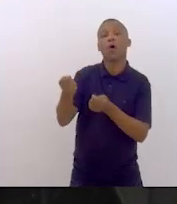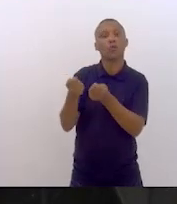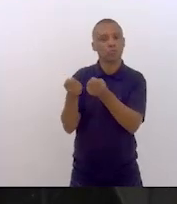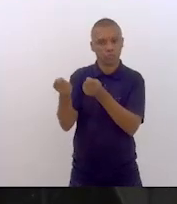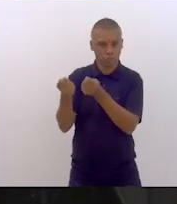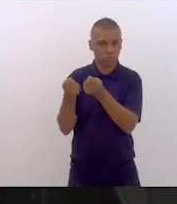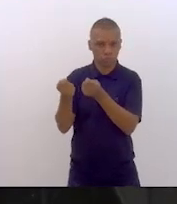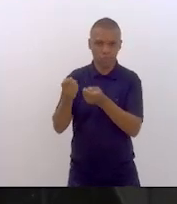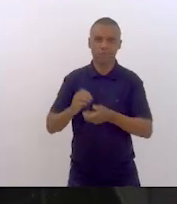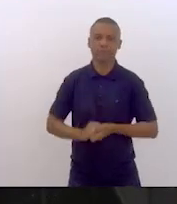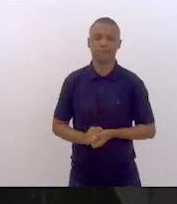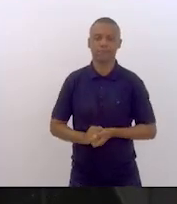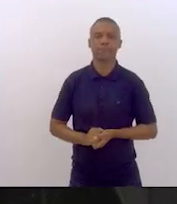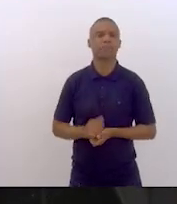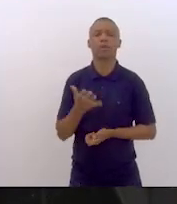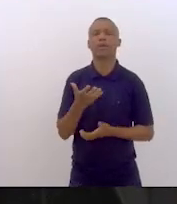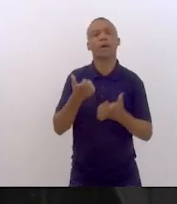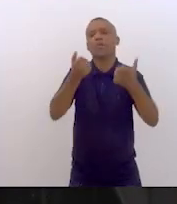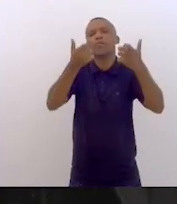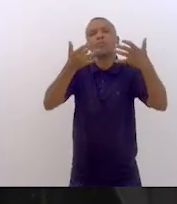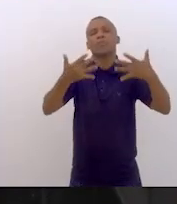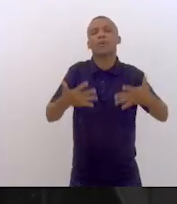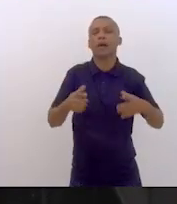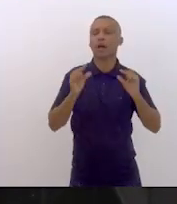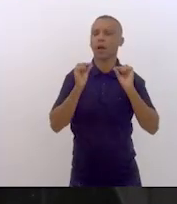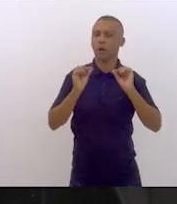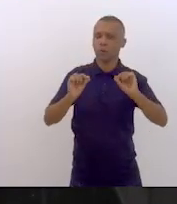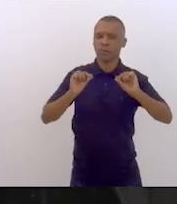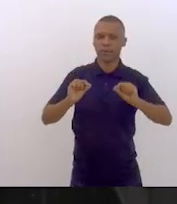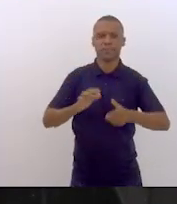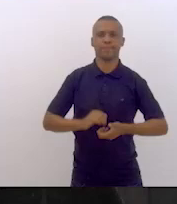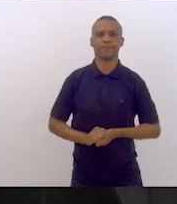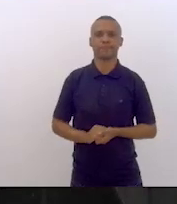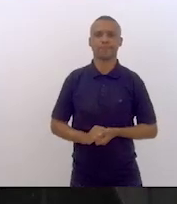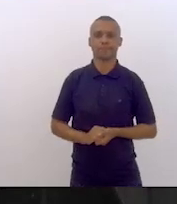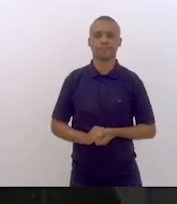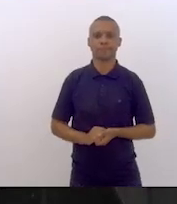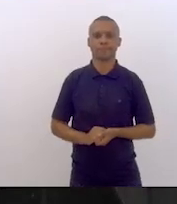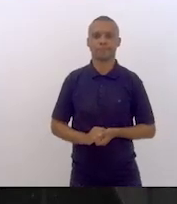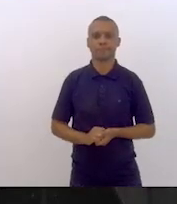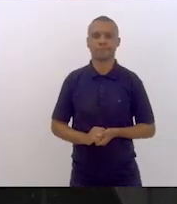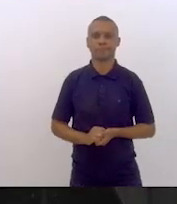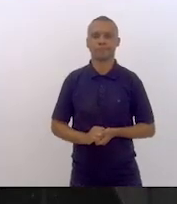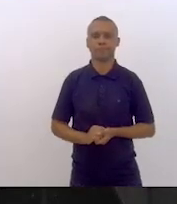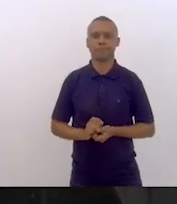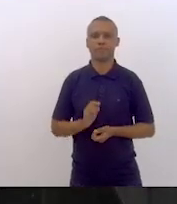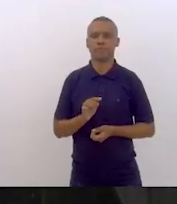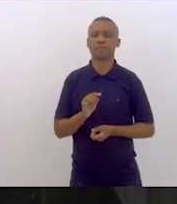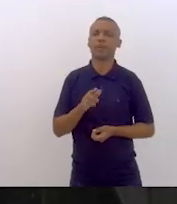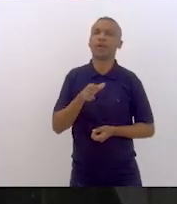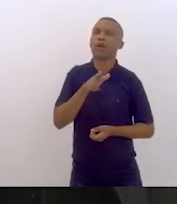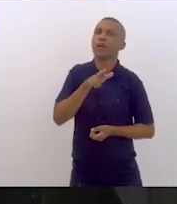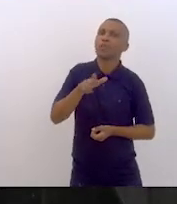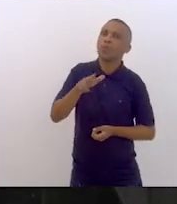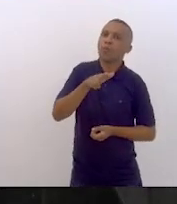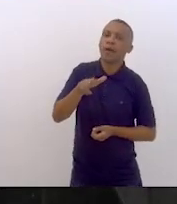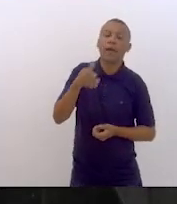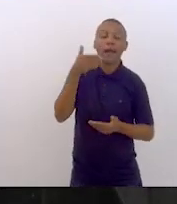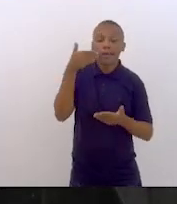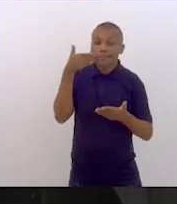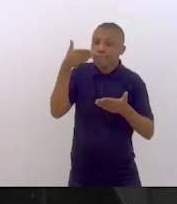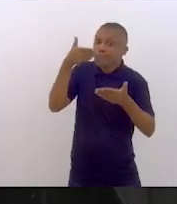então que eu tô querendo dizer a senhora presidente que não é a proximidade das